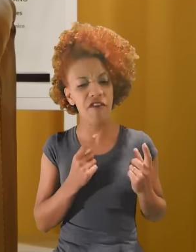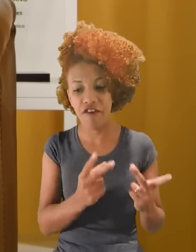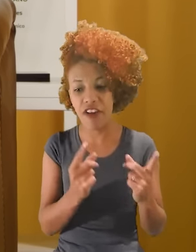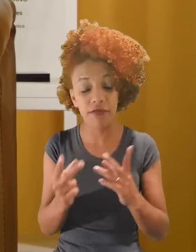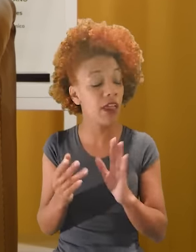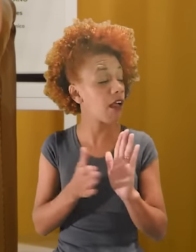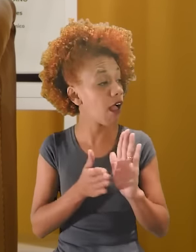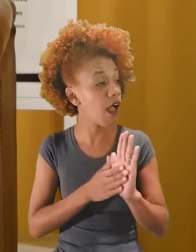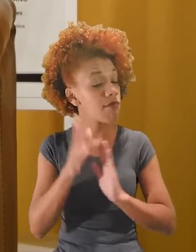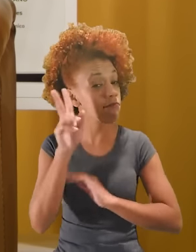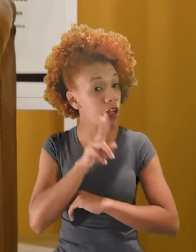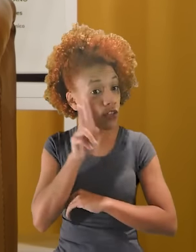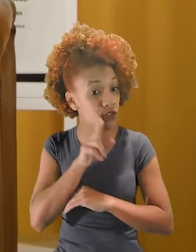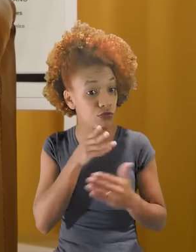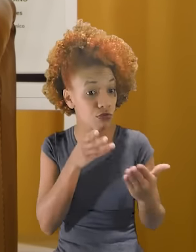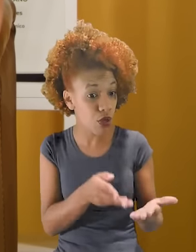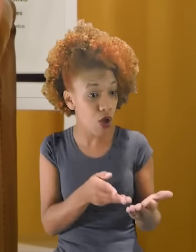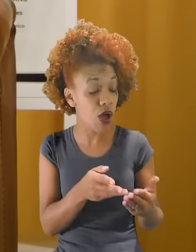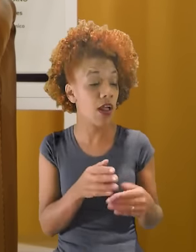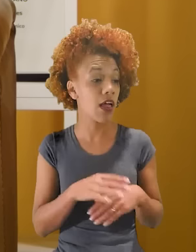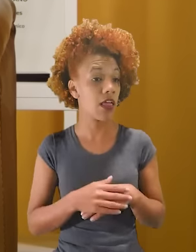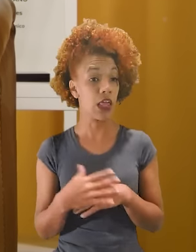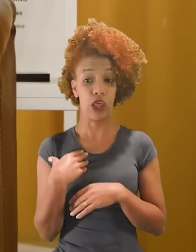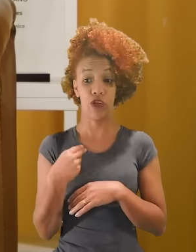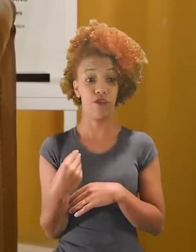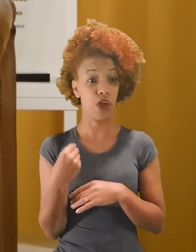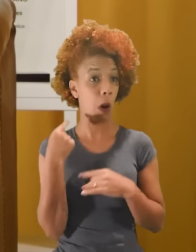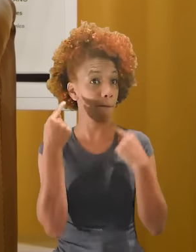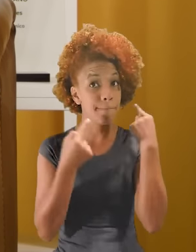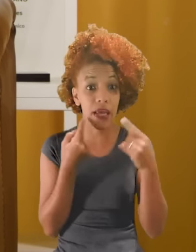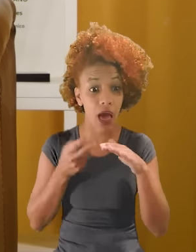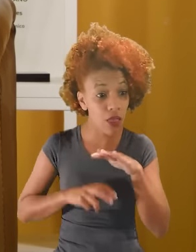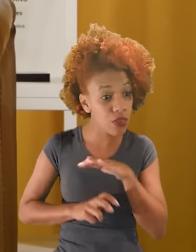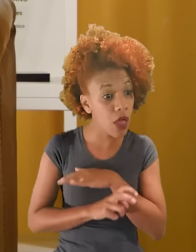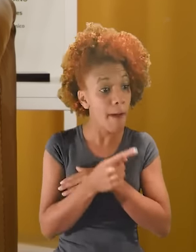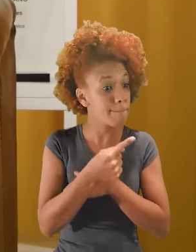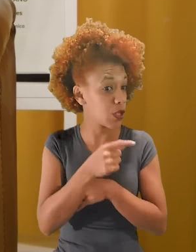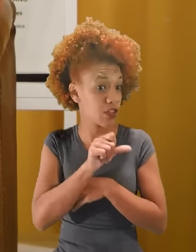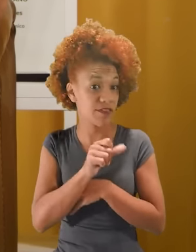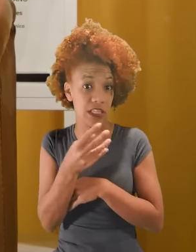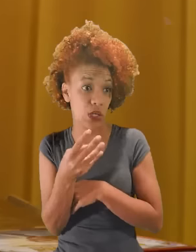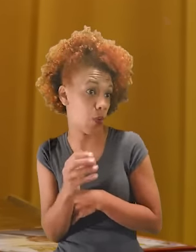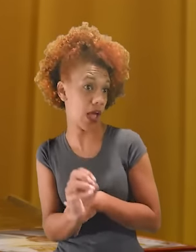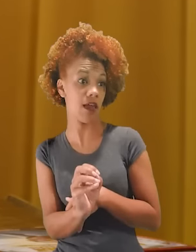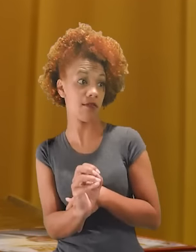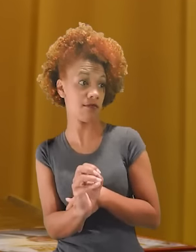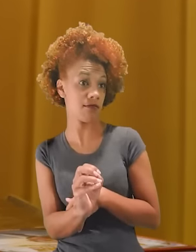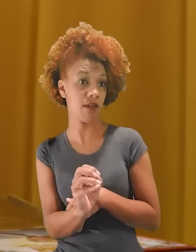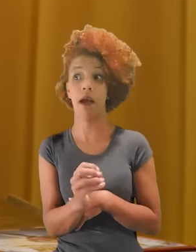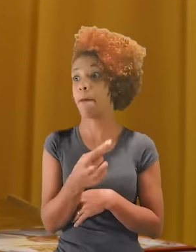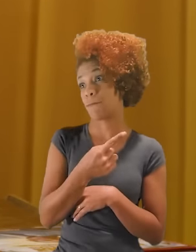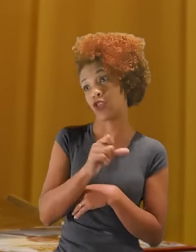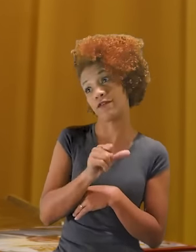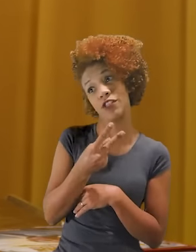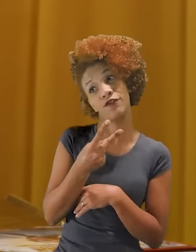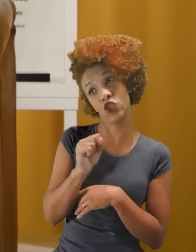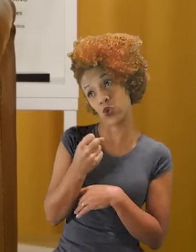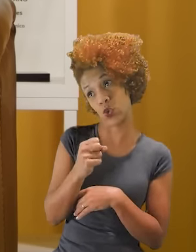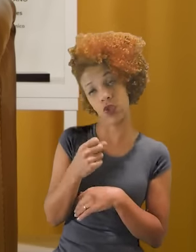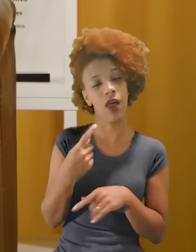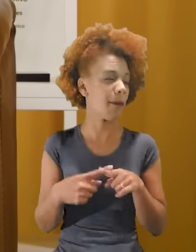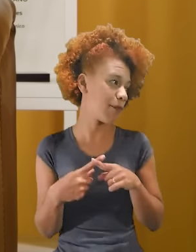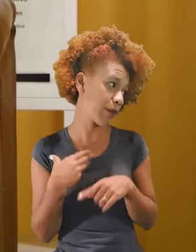mundo essa história aqui. Sim. E o meu filho pirar num rato de 1940. É isso aí, de 28, mais velho ainda. Como é que o meu